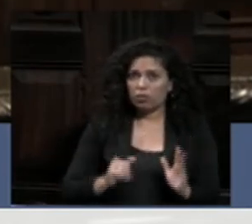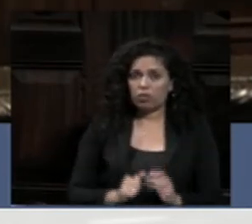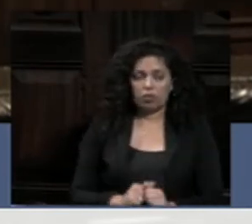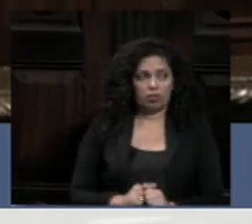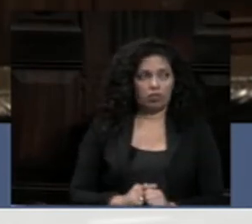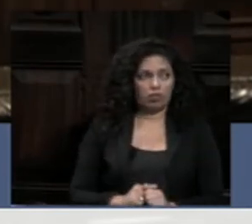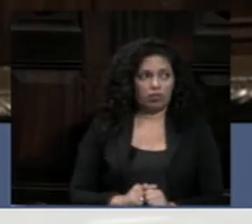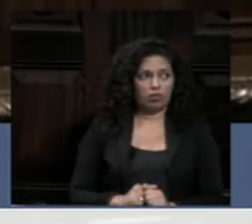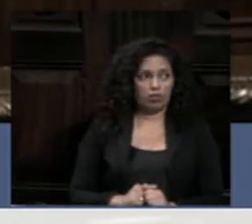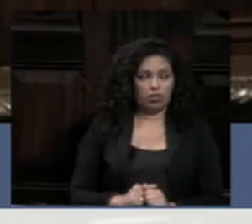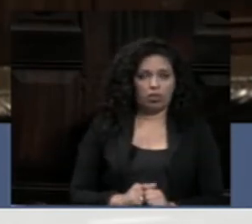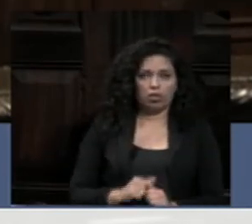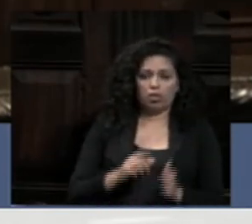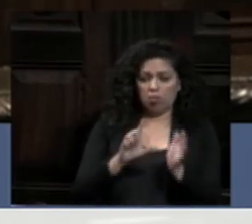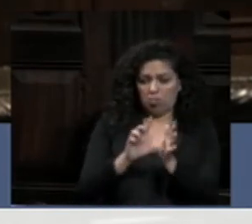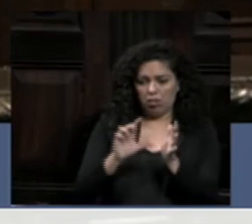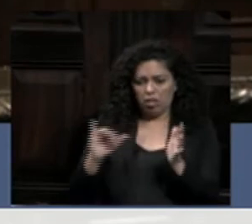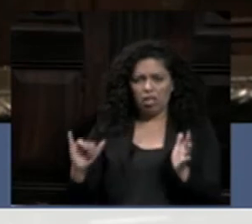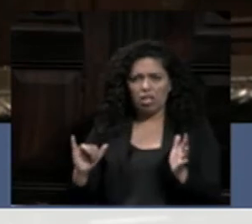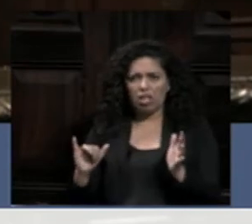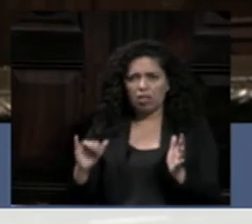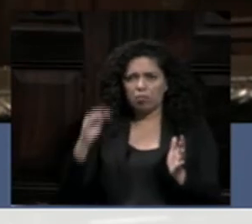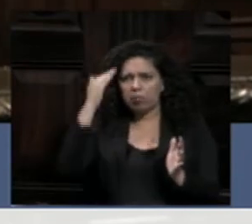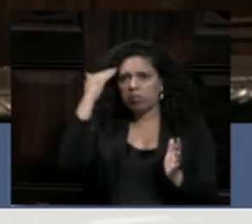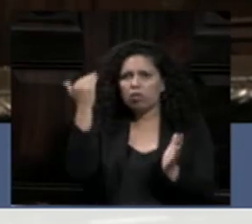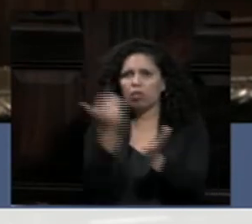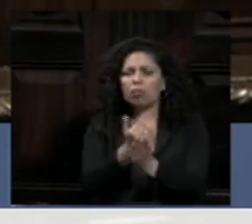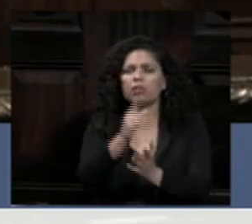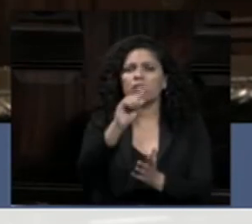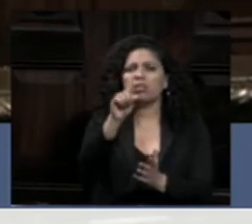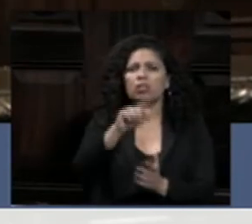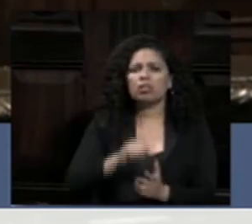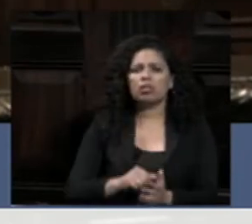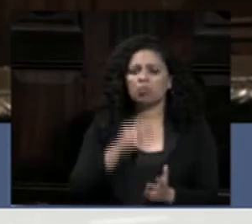Então que a lei não está valendo. Como a lei não está valendo?